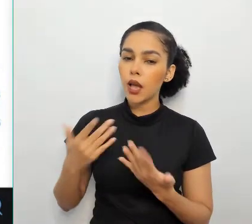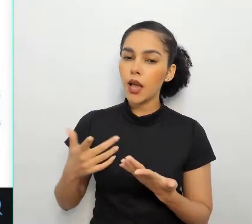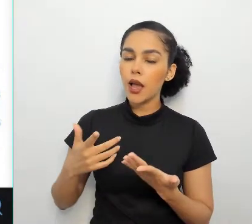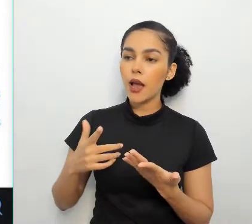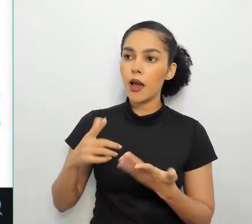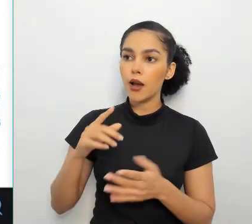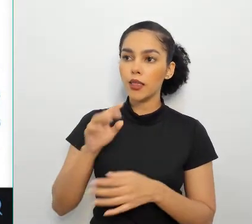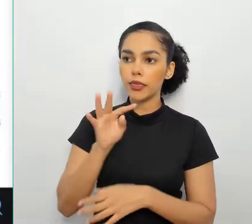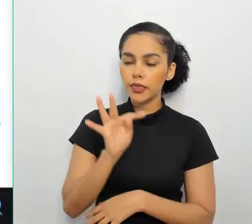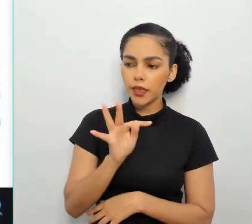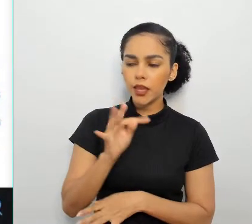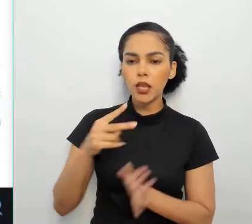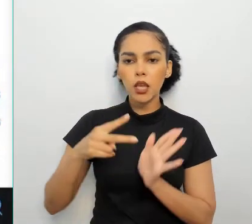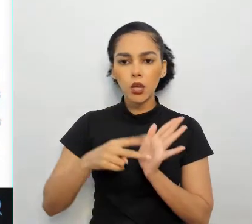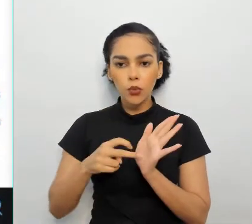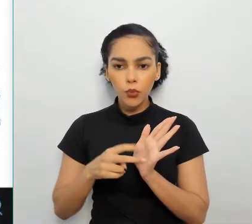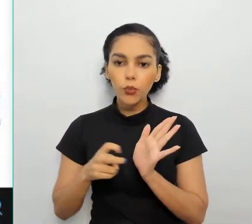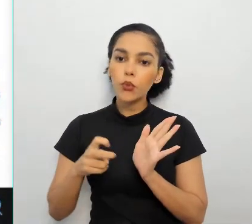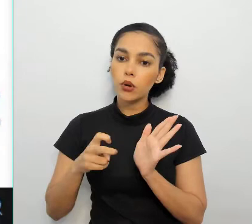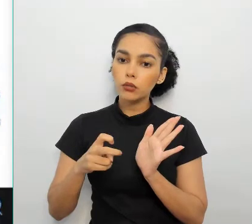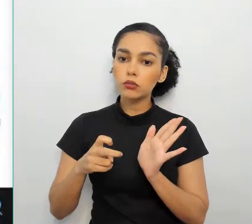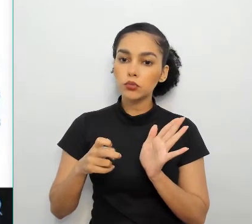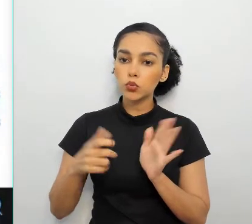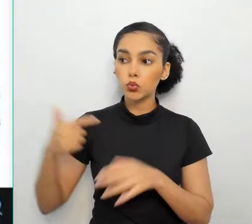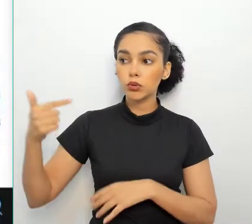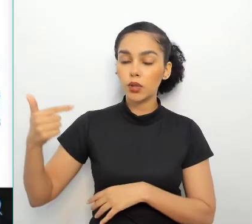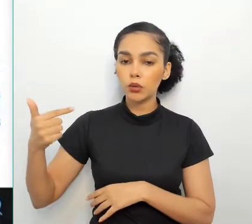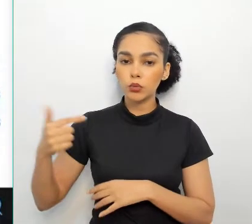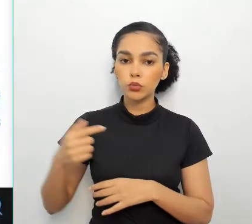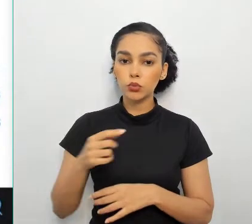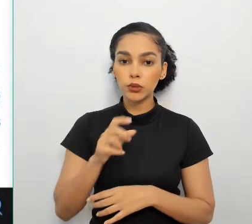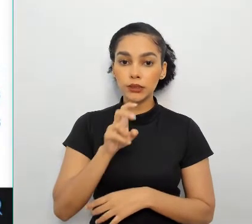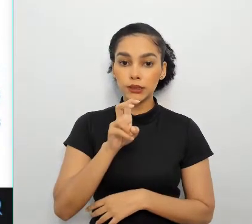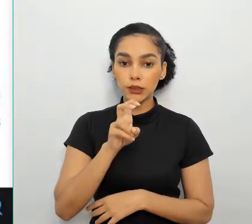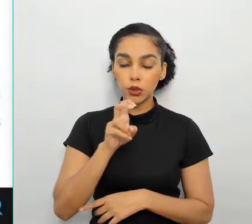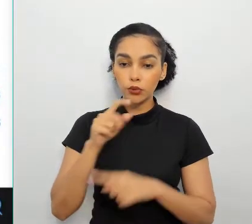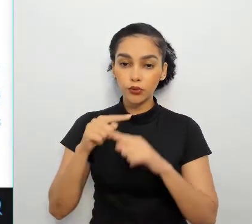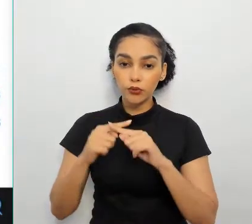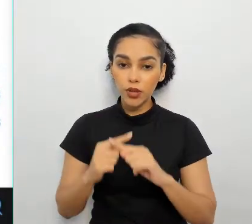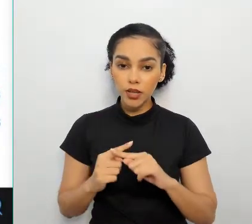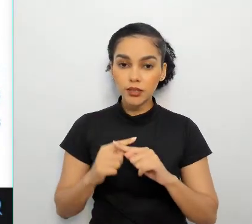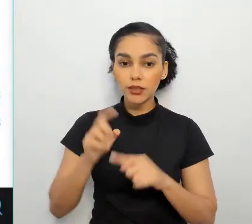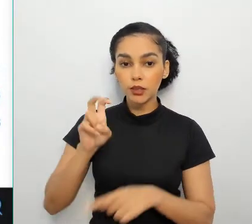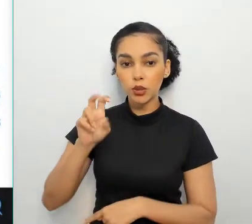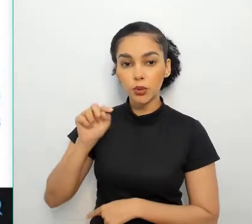Então, o T para o segundo fóssil é 5 vezes